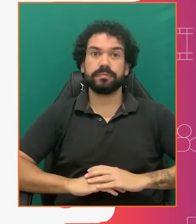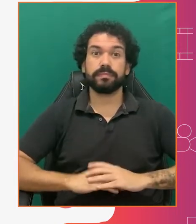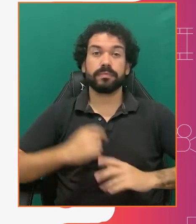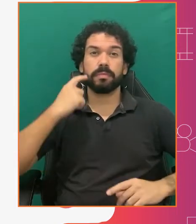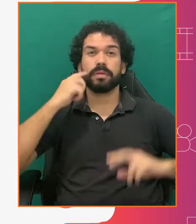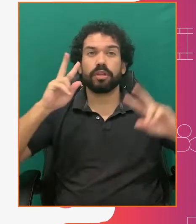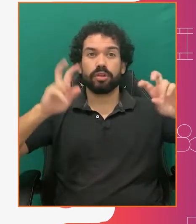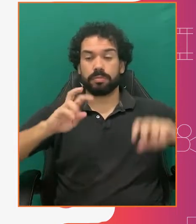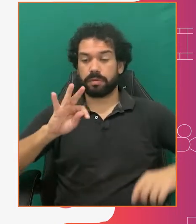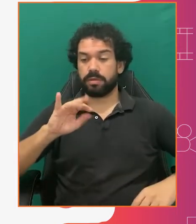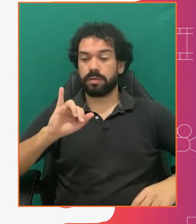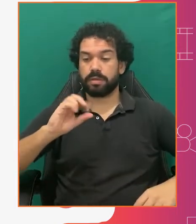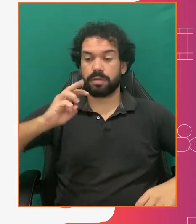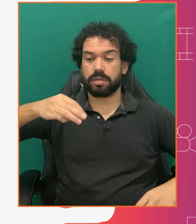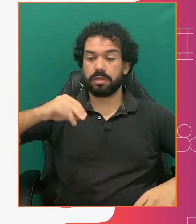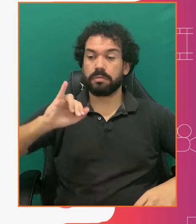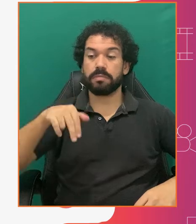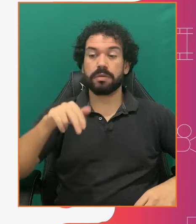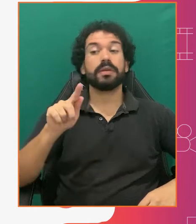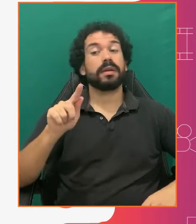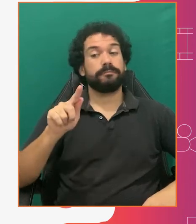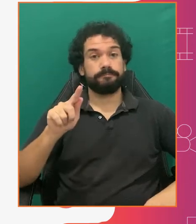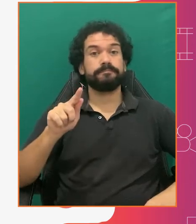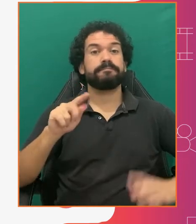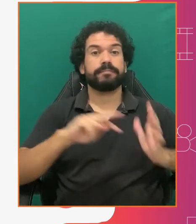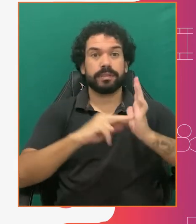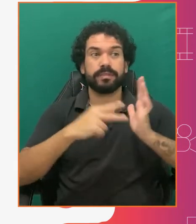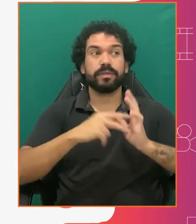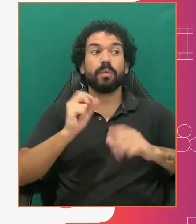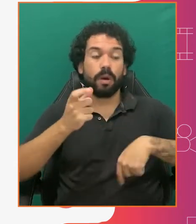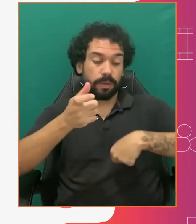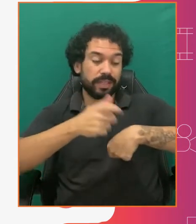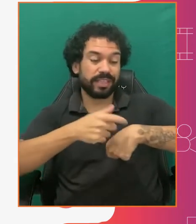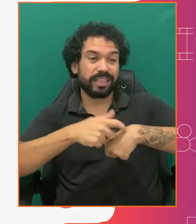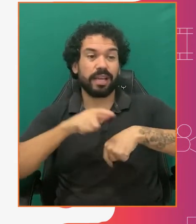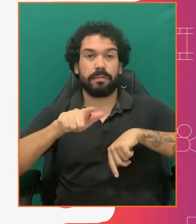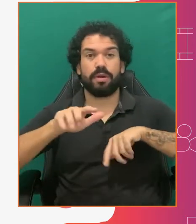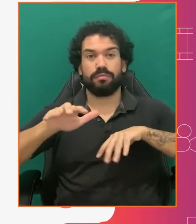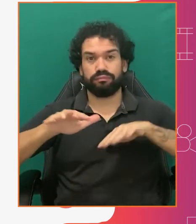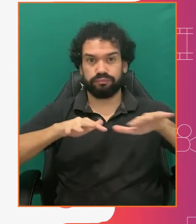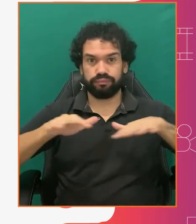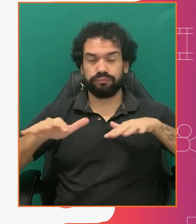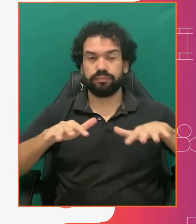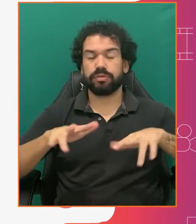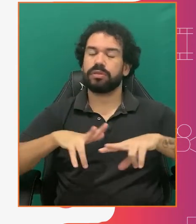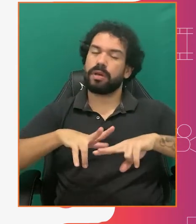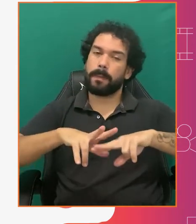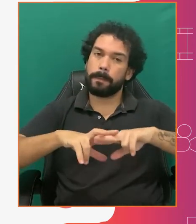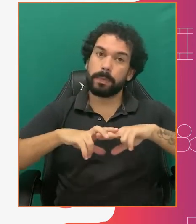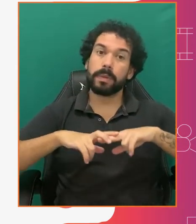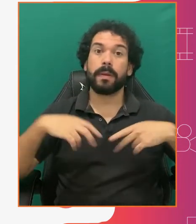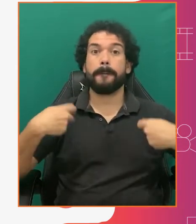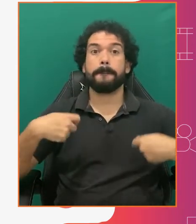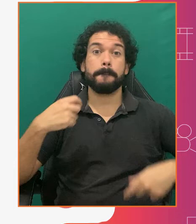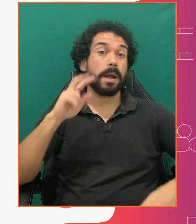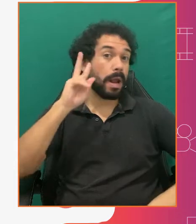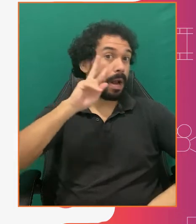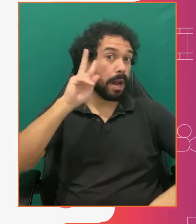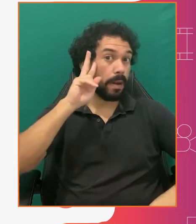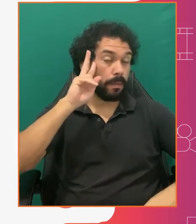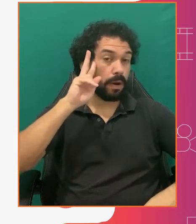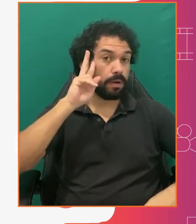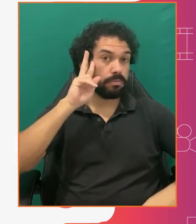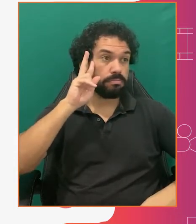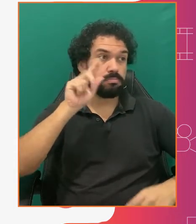Pensar no timing é pensar no tempo de um movimento. E para isso, a gente tem que lembrar que